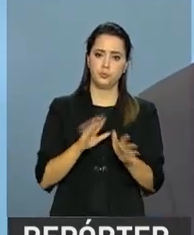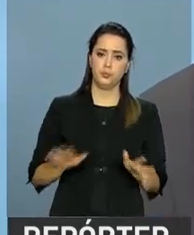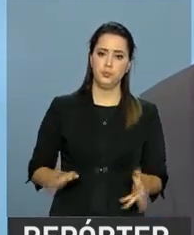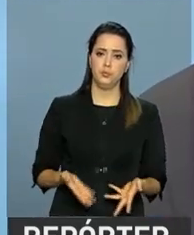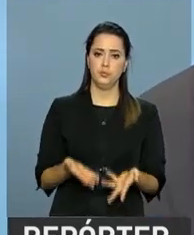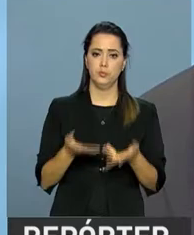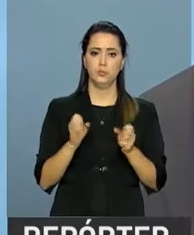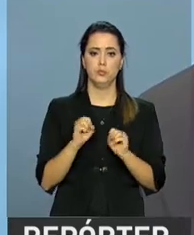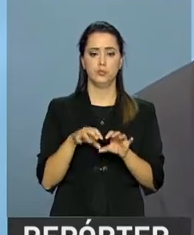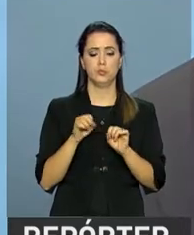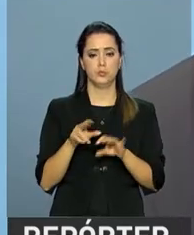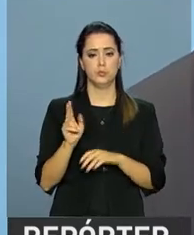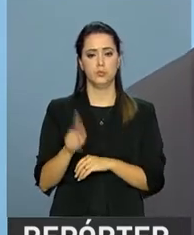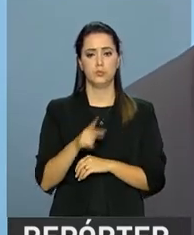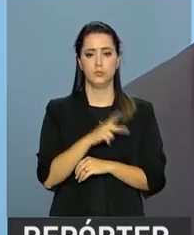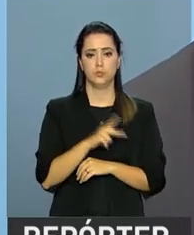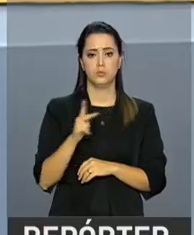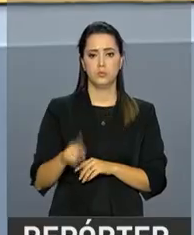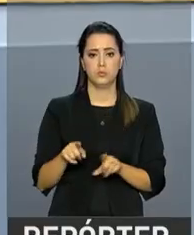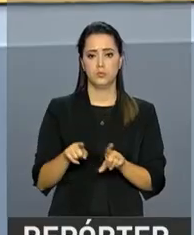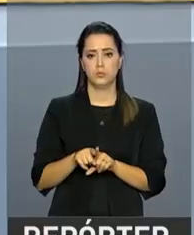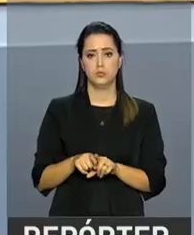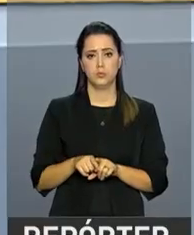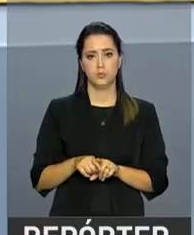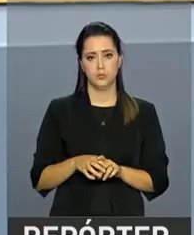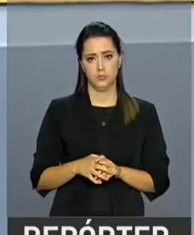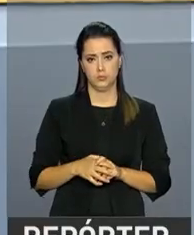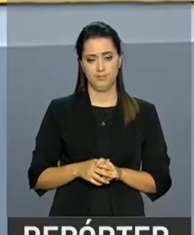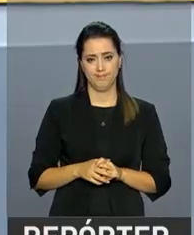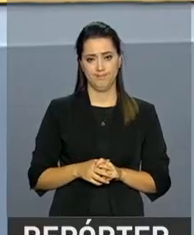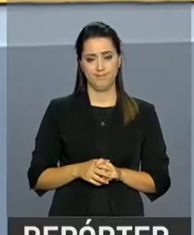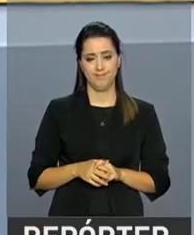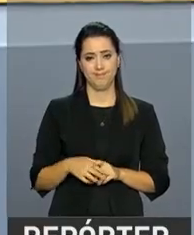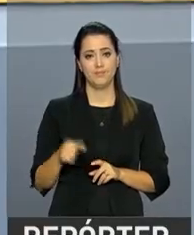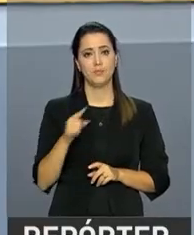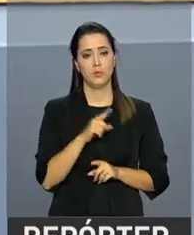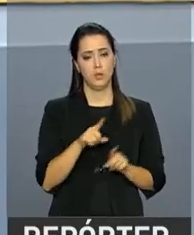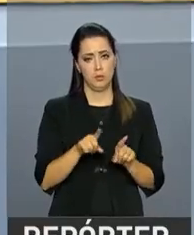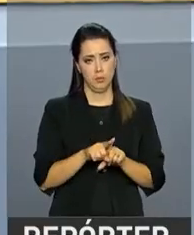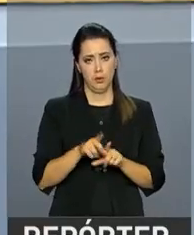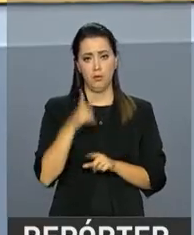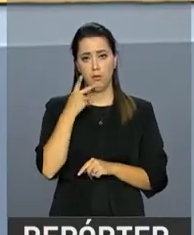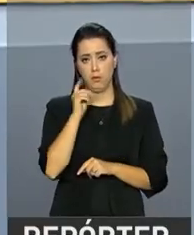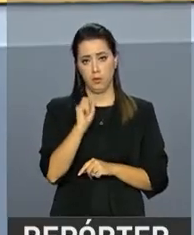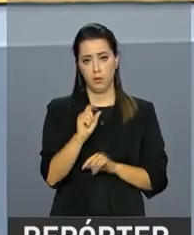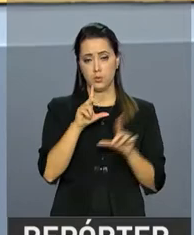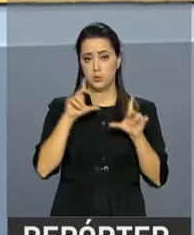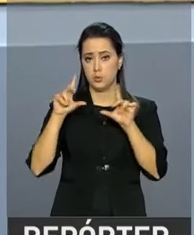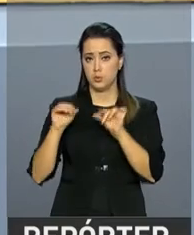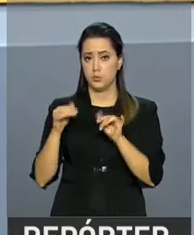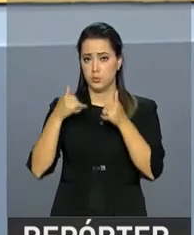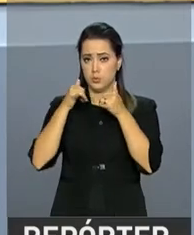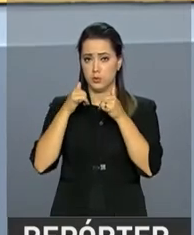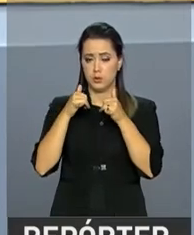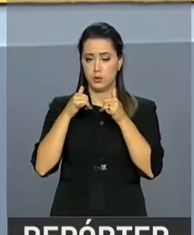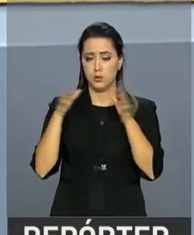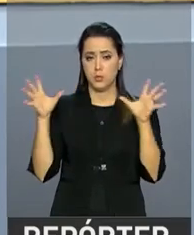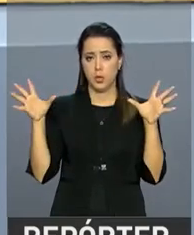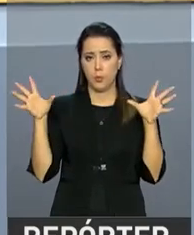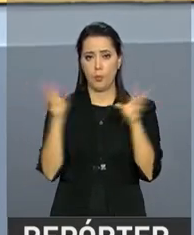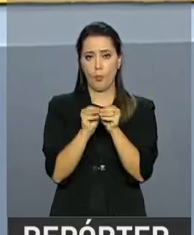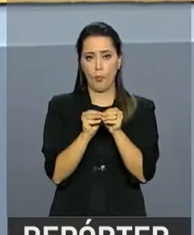pedagógicas o ministro eliseu padilha falou também sobre a queda de energia ocorrida hoje nas regiões norte e